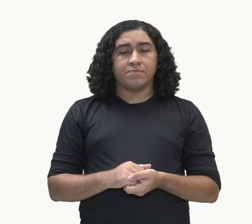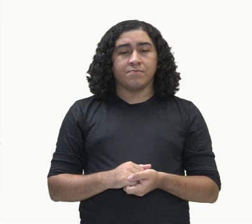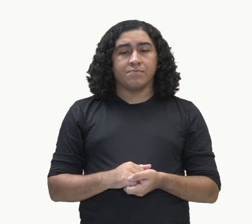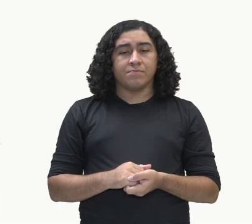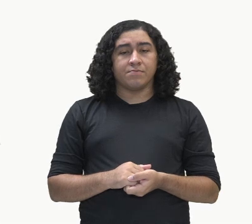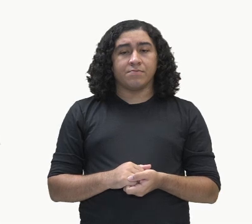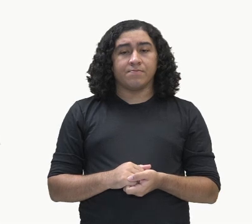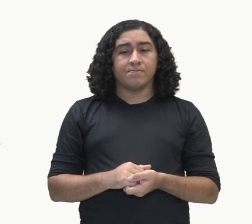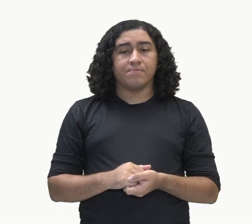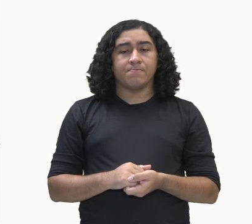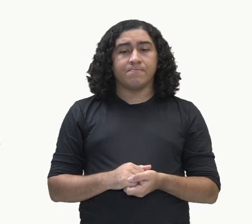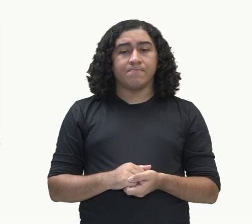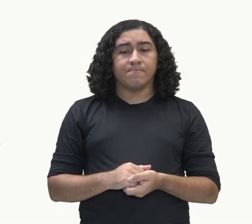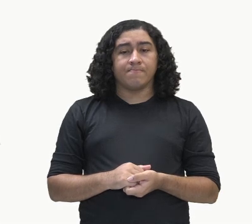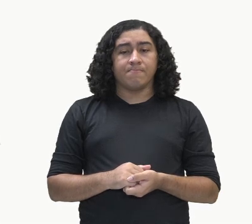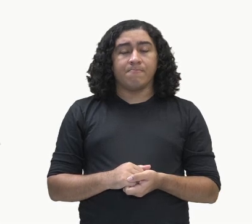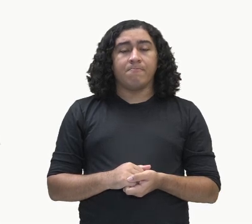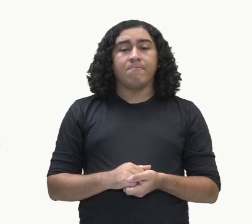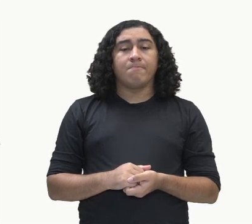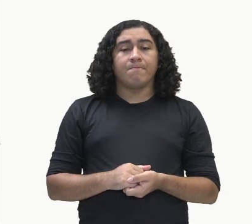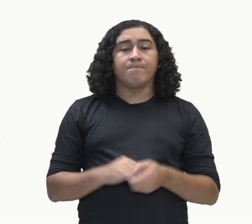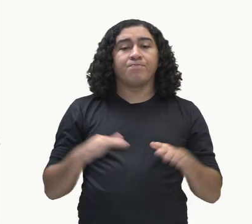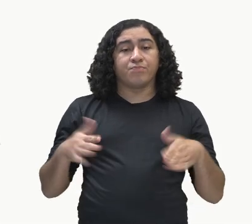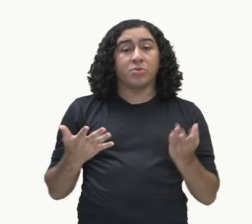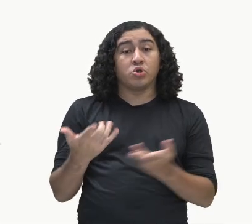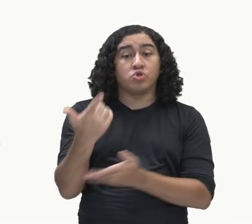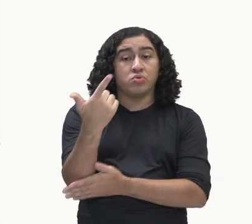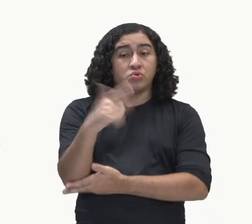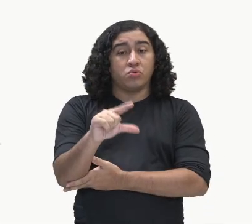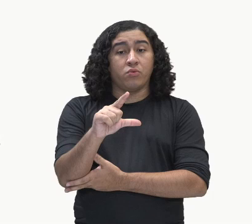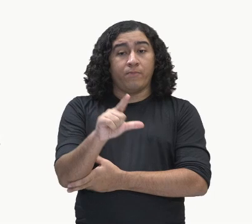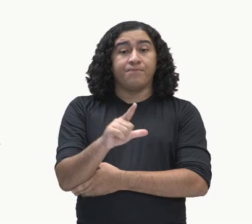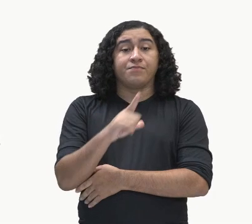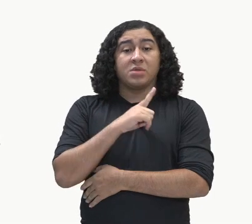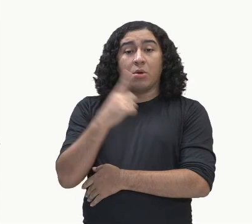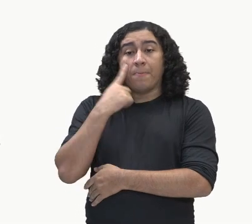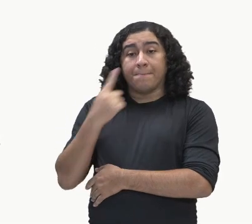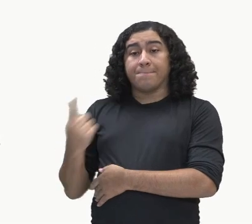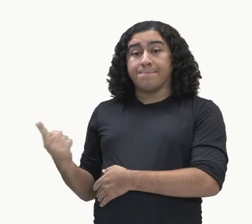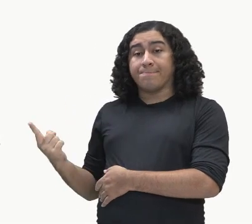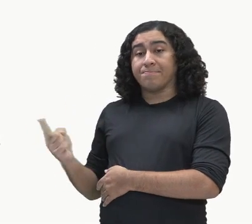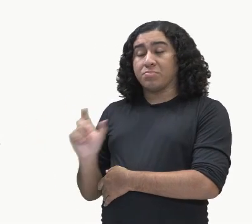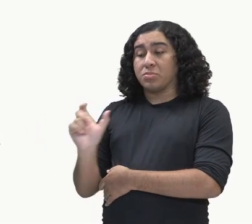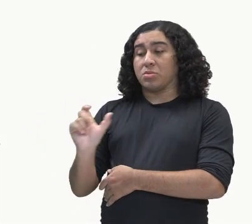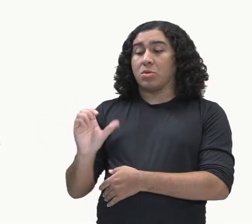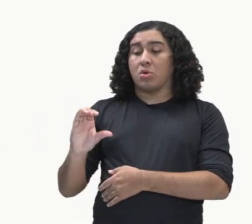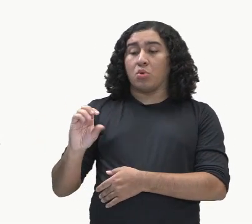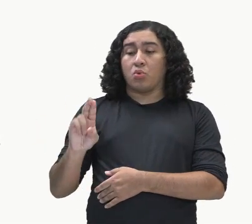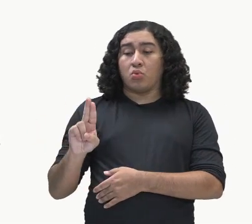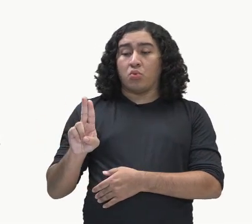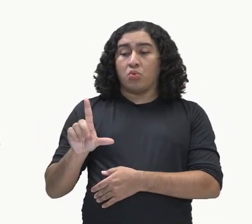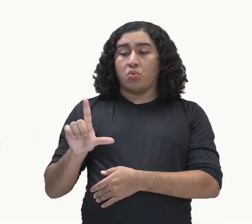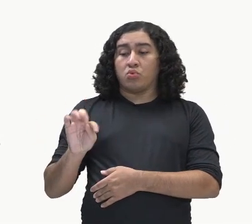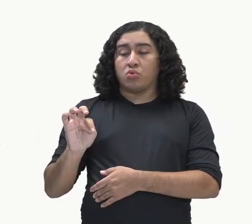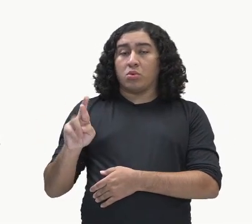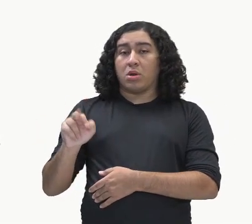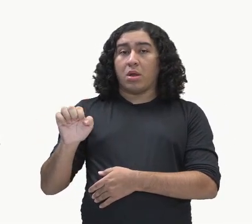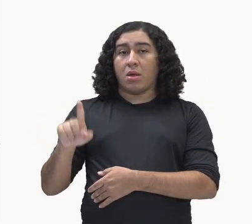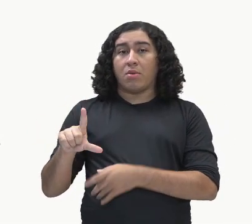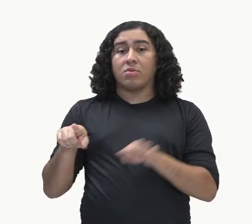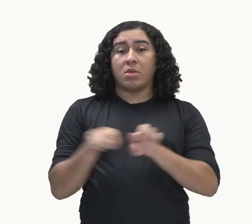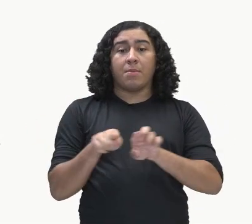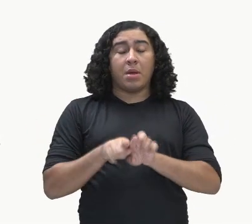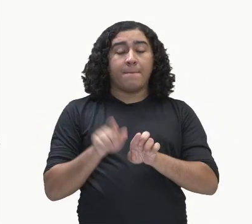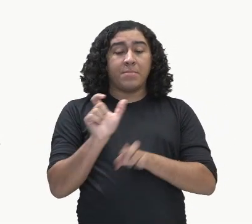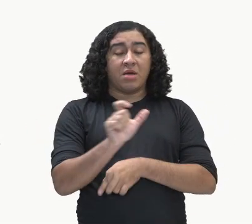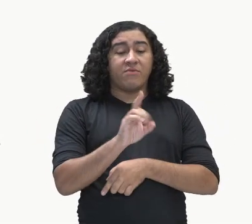cultural diversity. Então, novamente aparece a palavra cultural e a palavra diversity, a gente